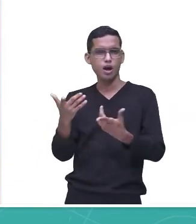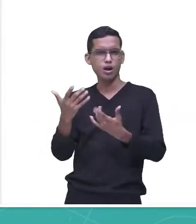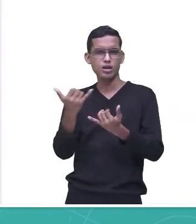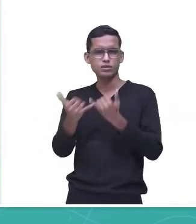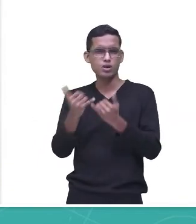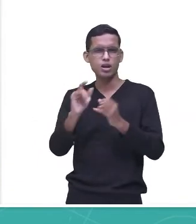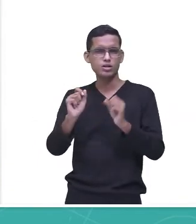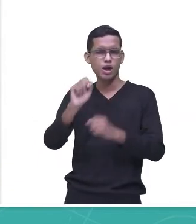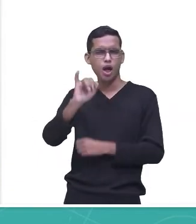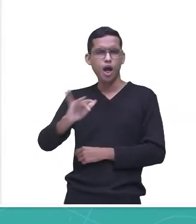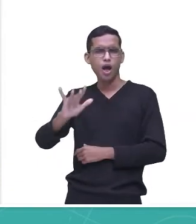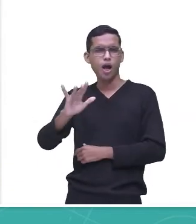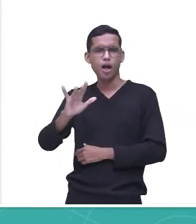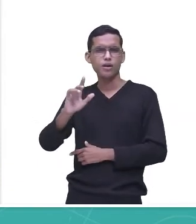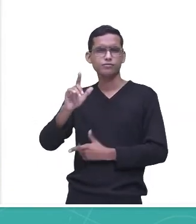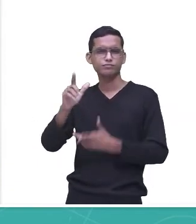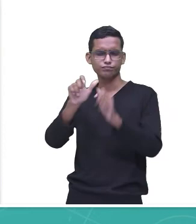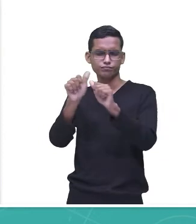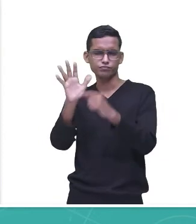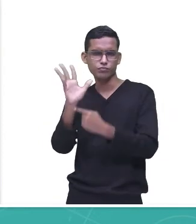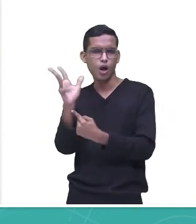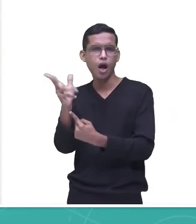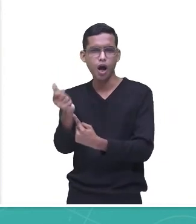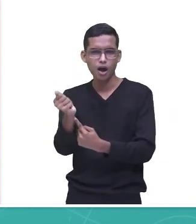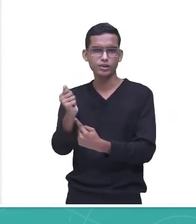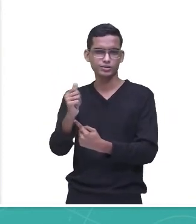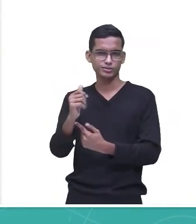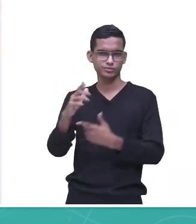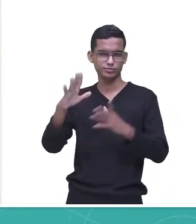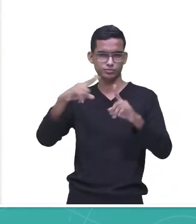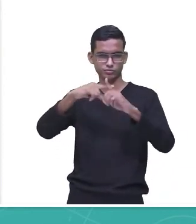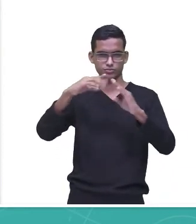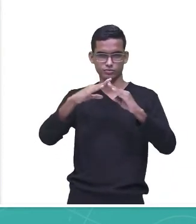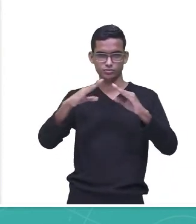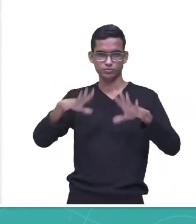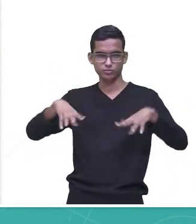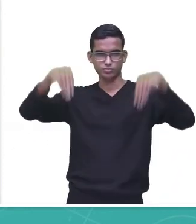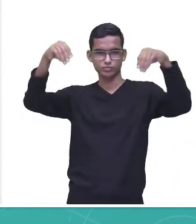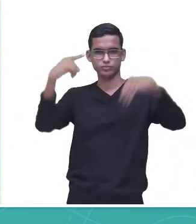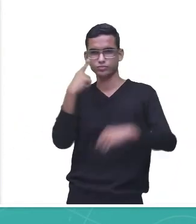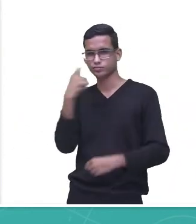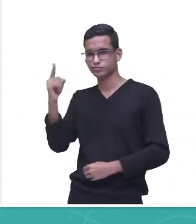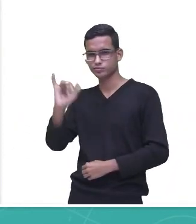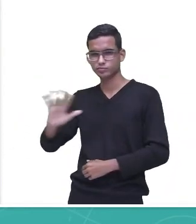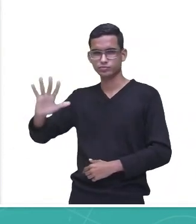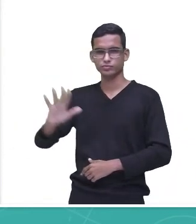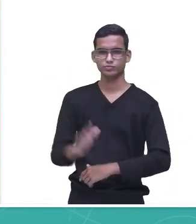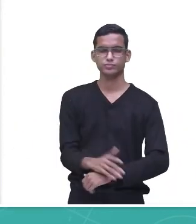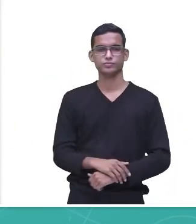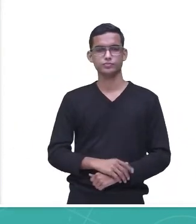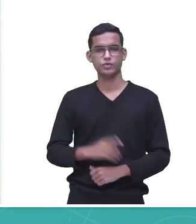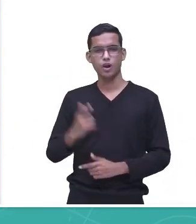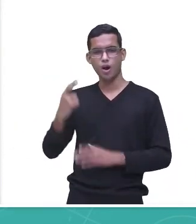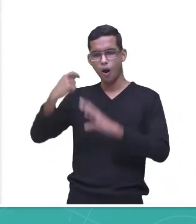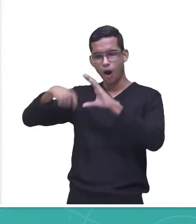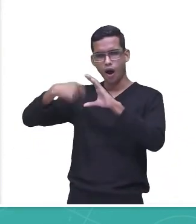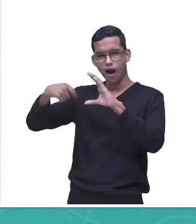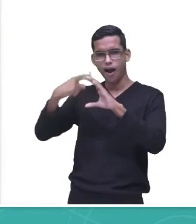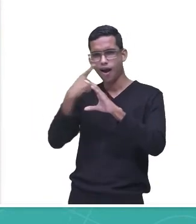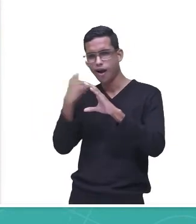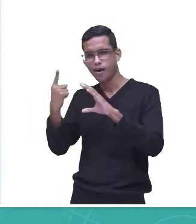um pequeno vídeo que vai mostrar um pouco dessas catedrais góticas. Aí vocês estão vendo a